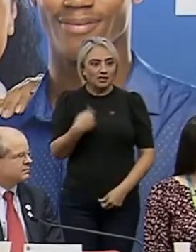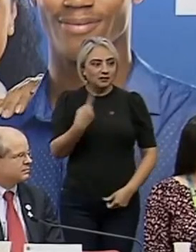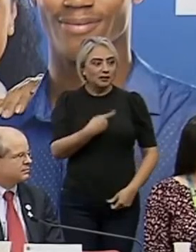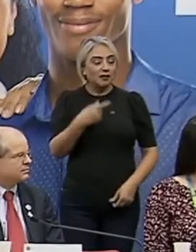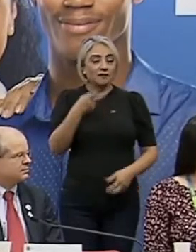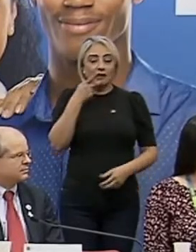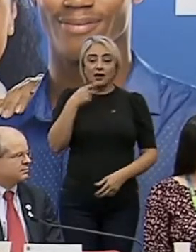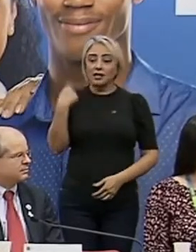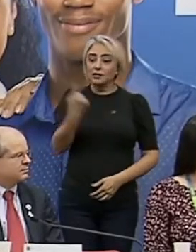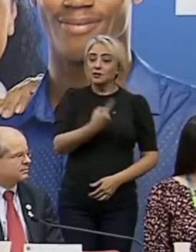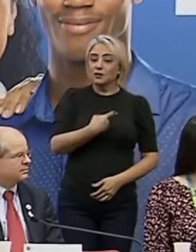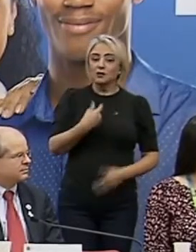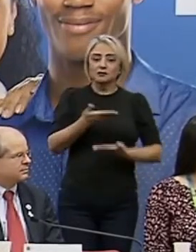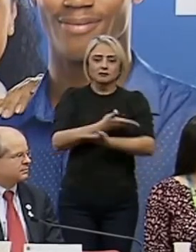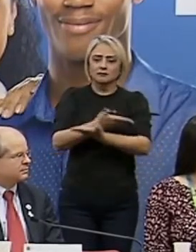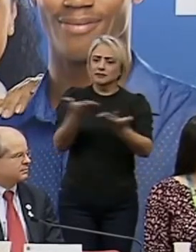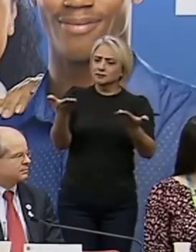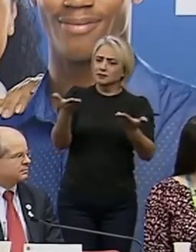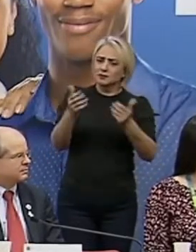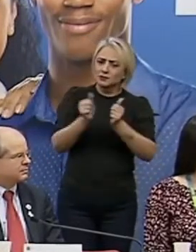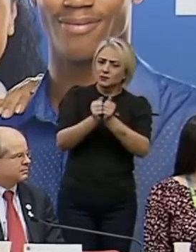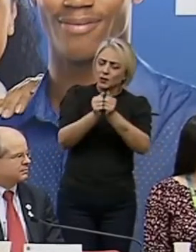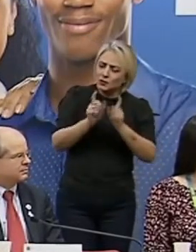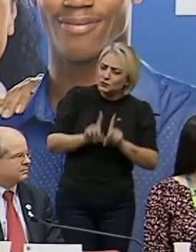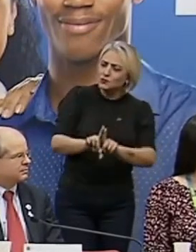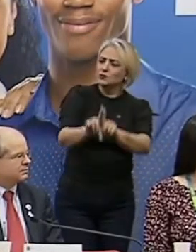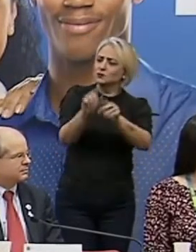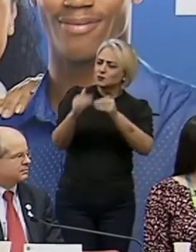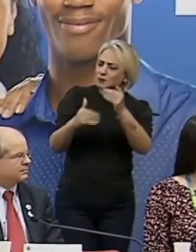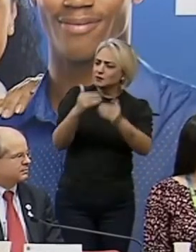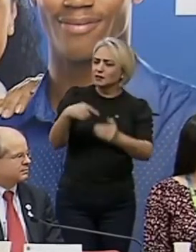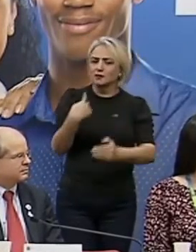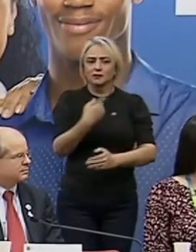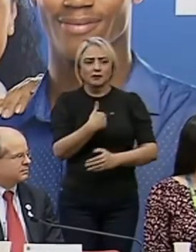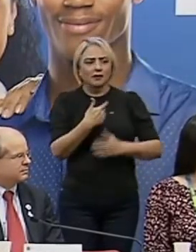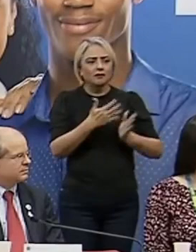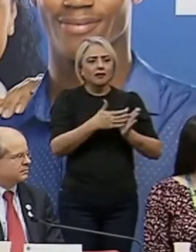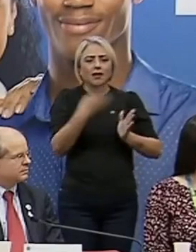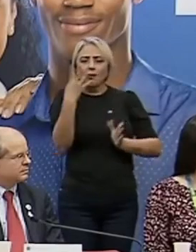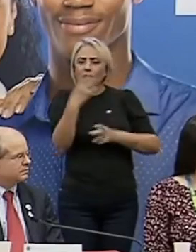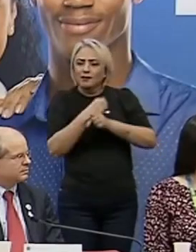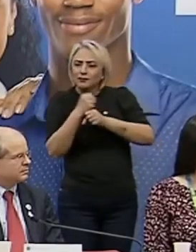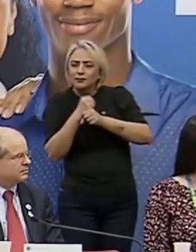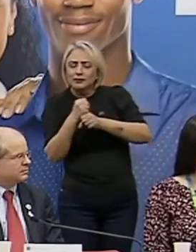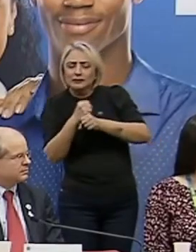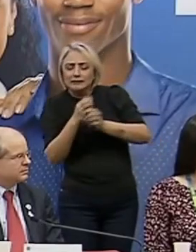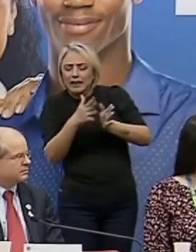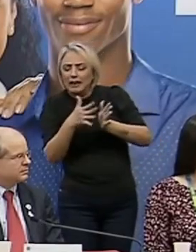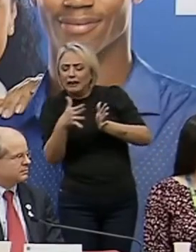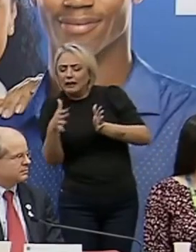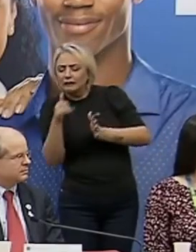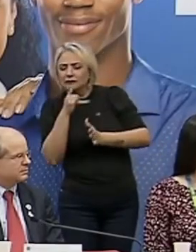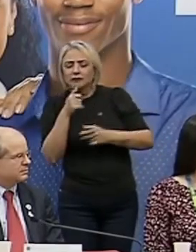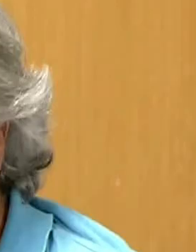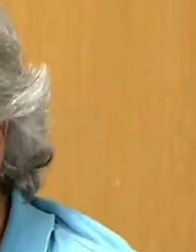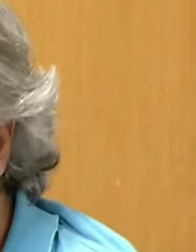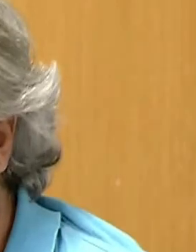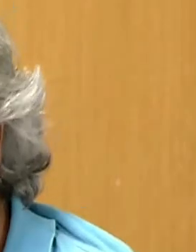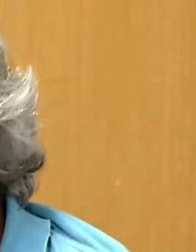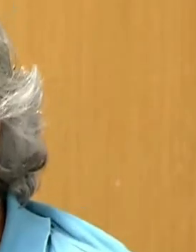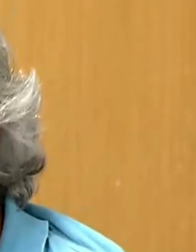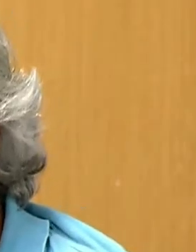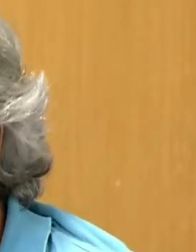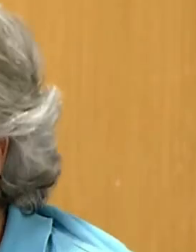gente tem que falar é que a gente está à disposição e junto nesse processo. Eu acho que nós passamos 4 anos muito tristes para a política pública brasileira,